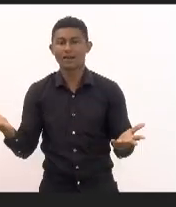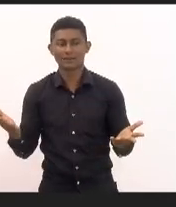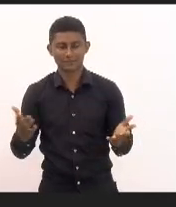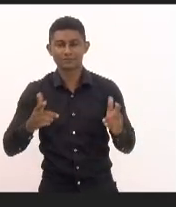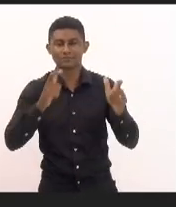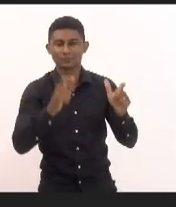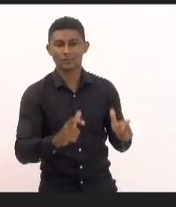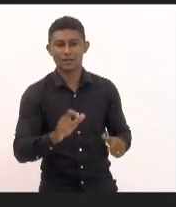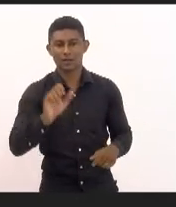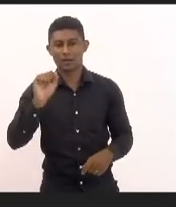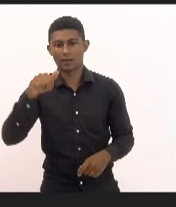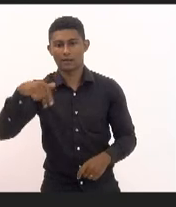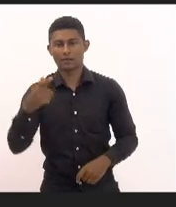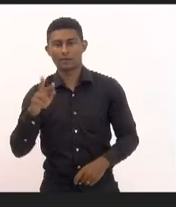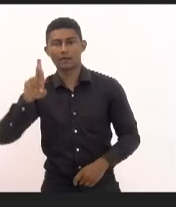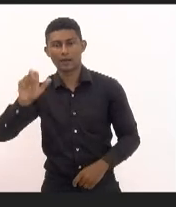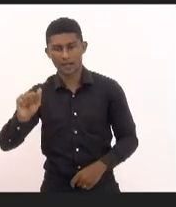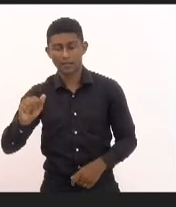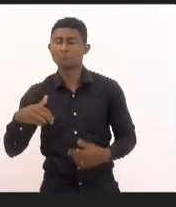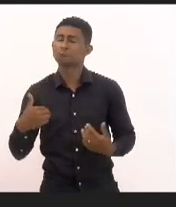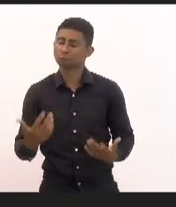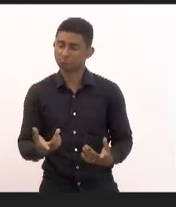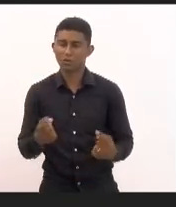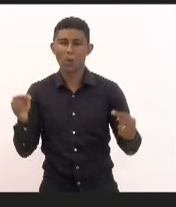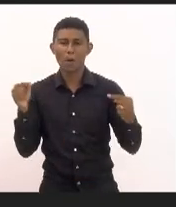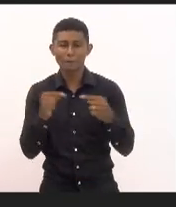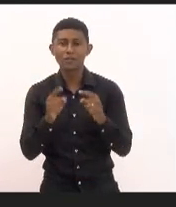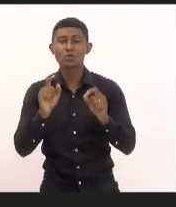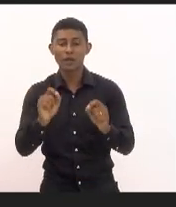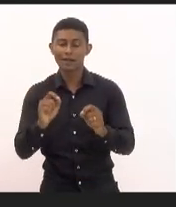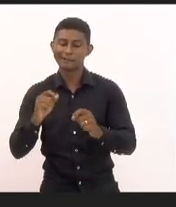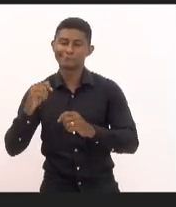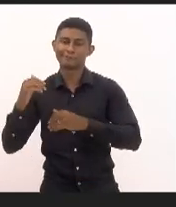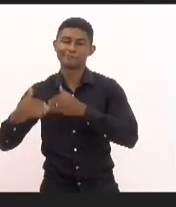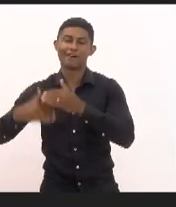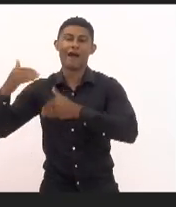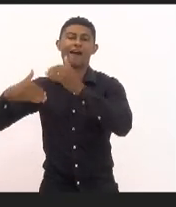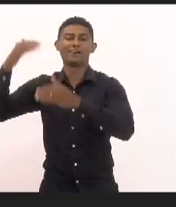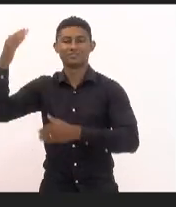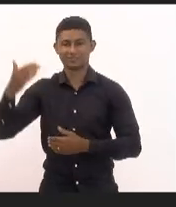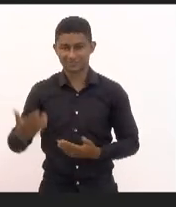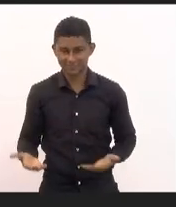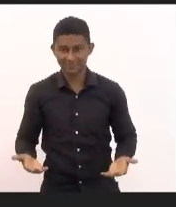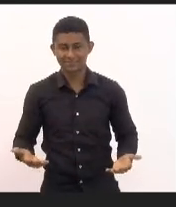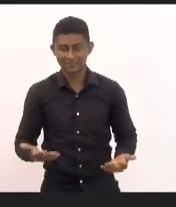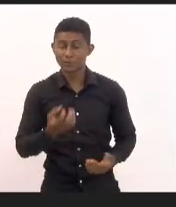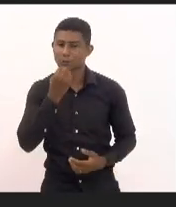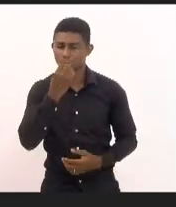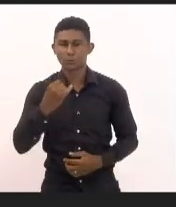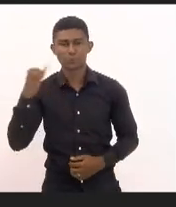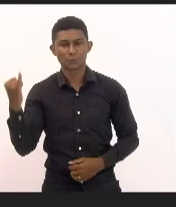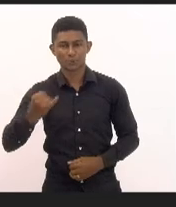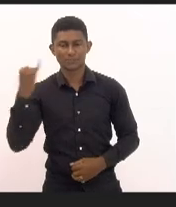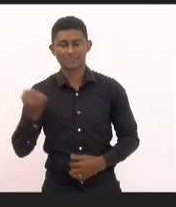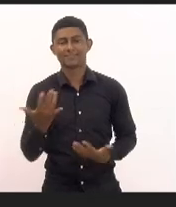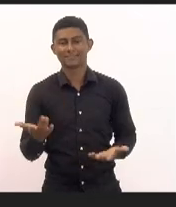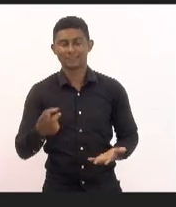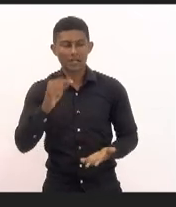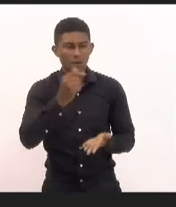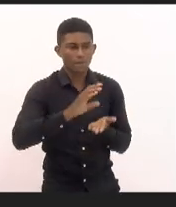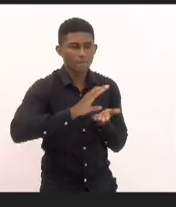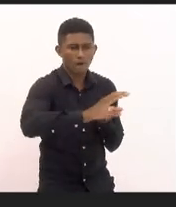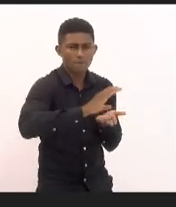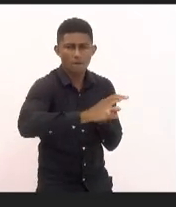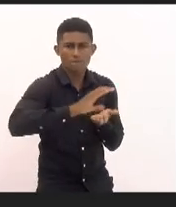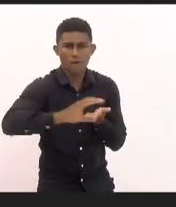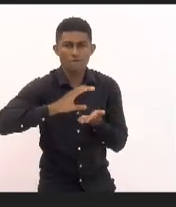dos Reis. Então, isso é um avanço muito considerável, bastante importante, é um investimento,